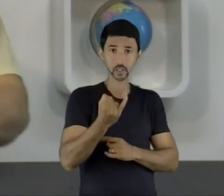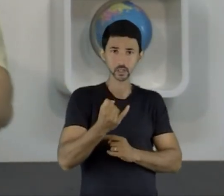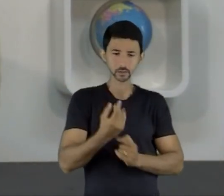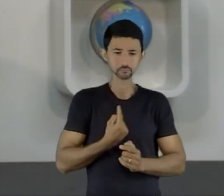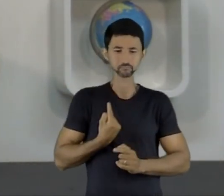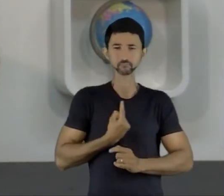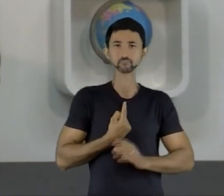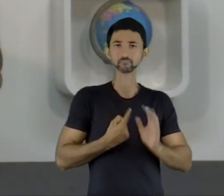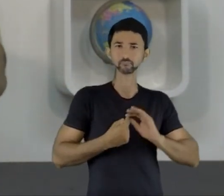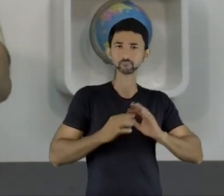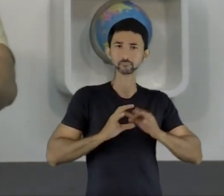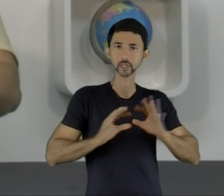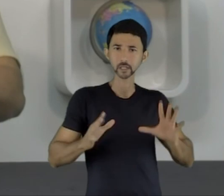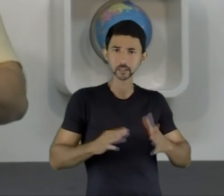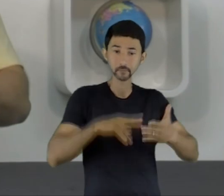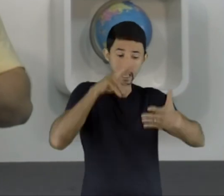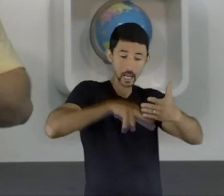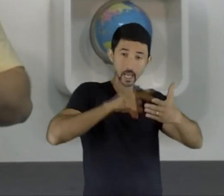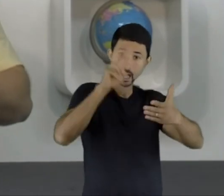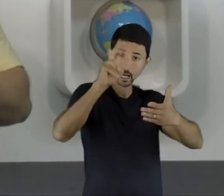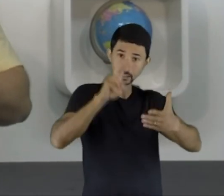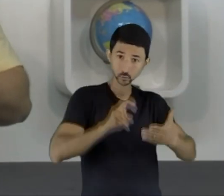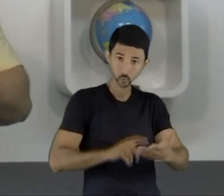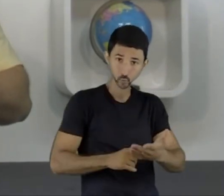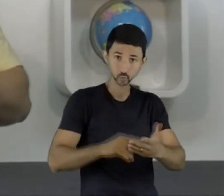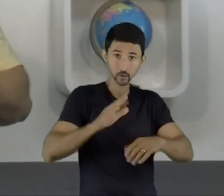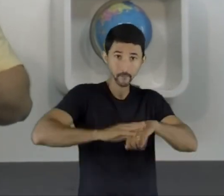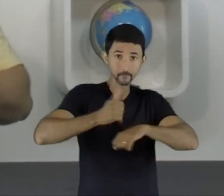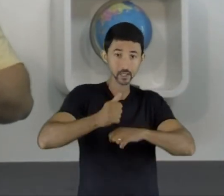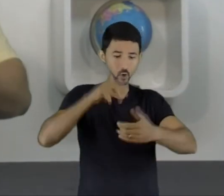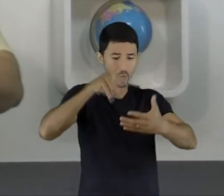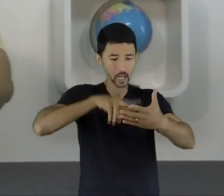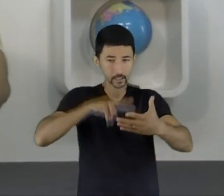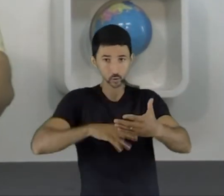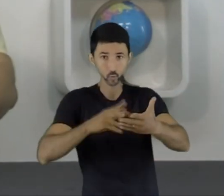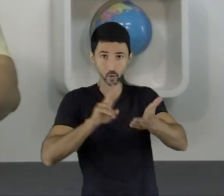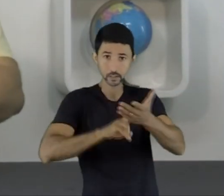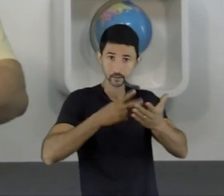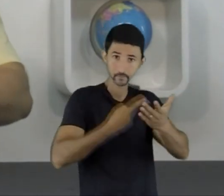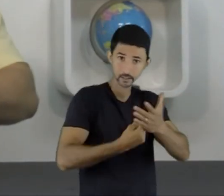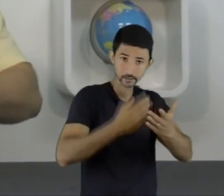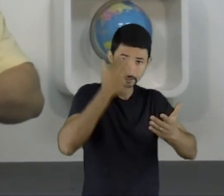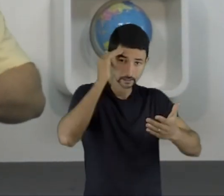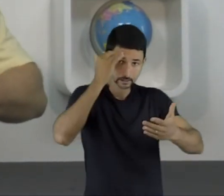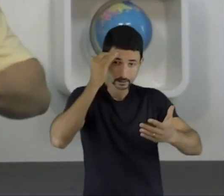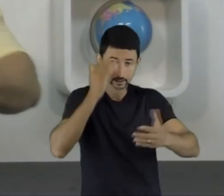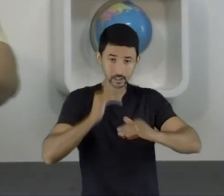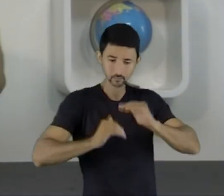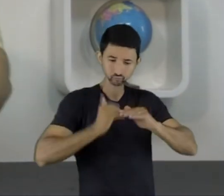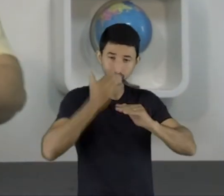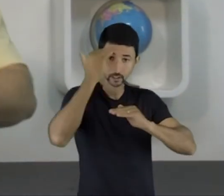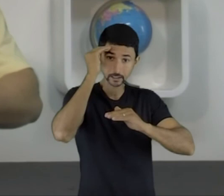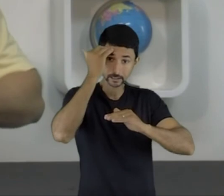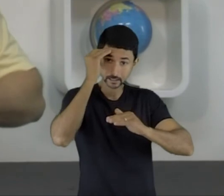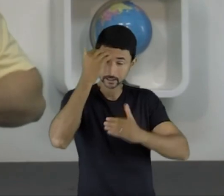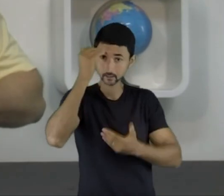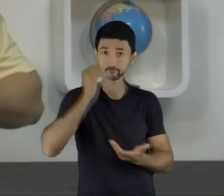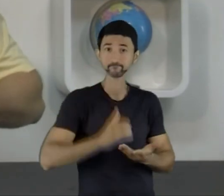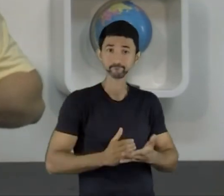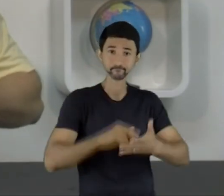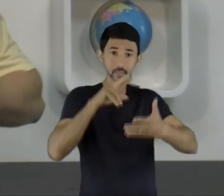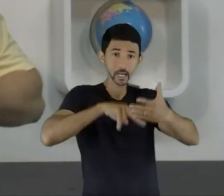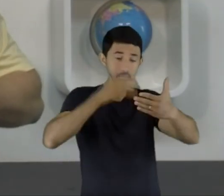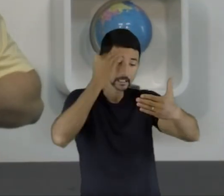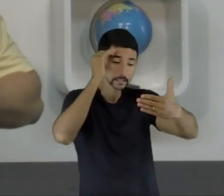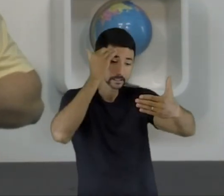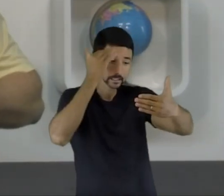autonomia também. Eles lerem o conteúdo para melhorar a leitura, a interpretação, desenvolver o entendimento, a compreensão da